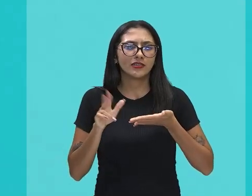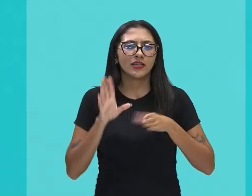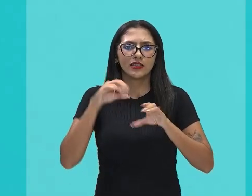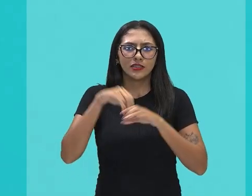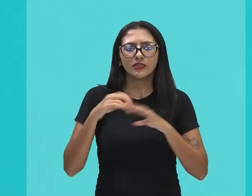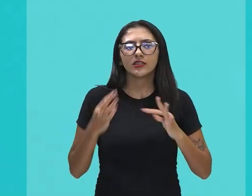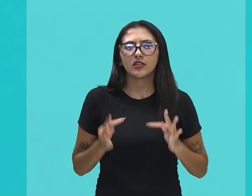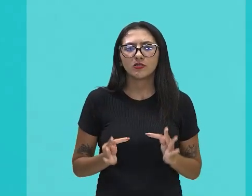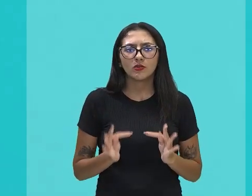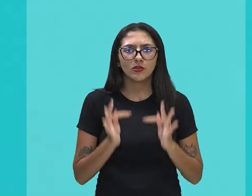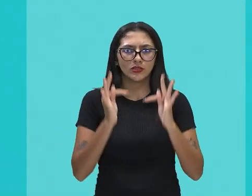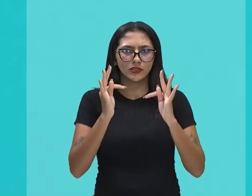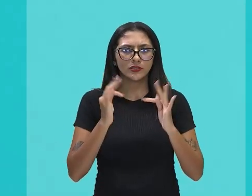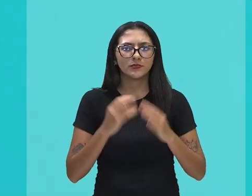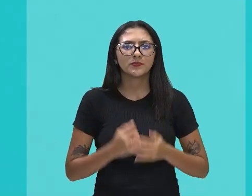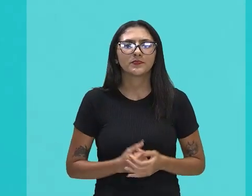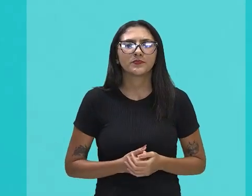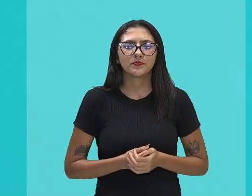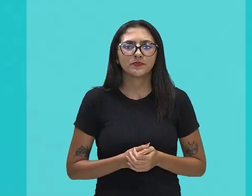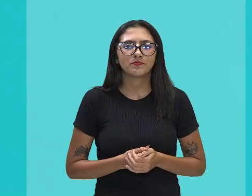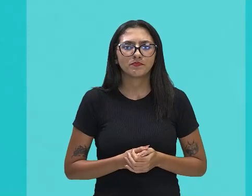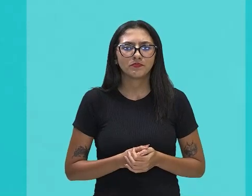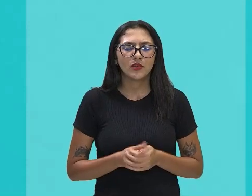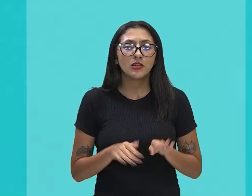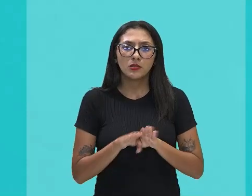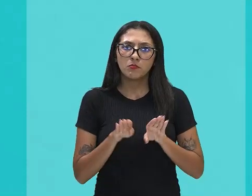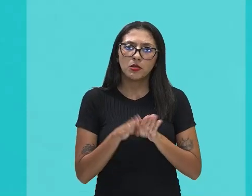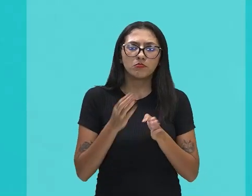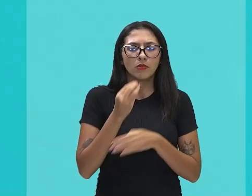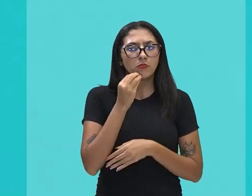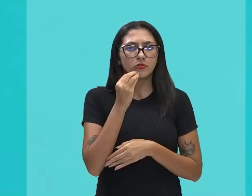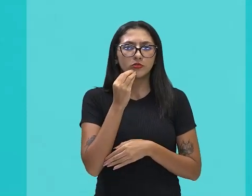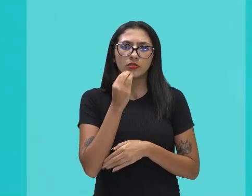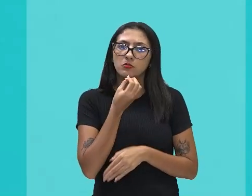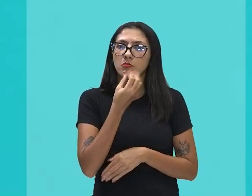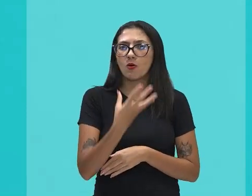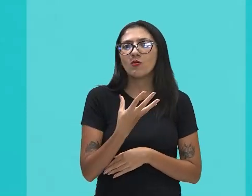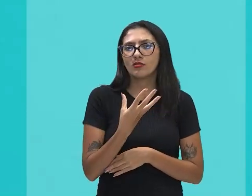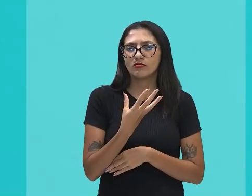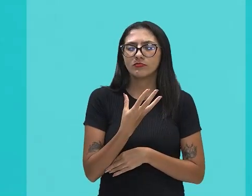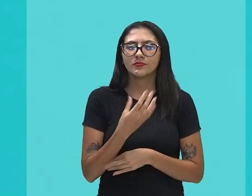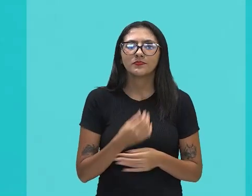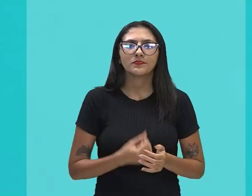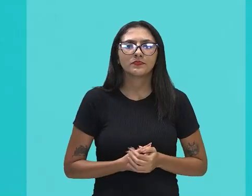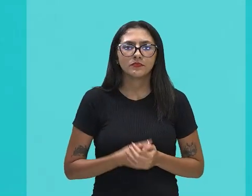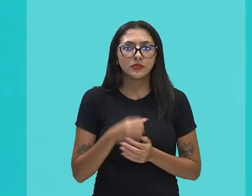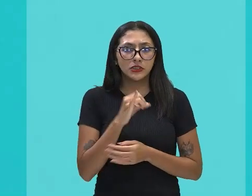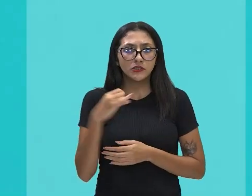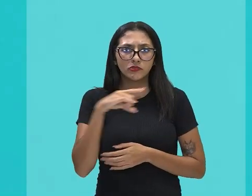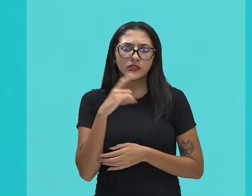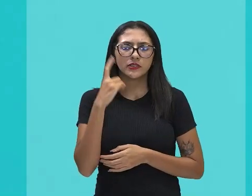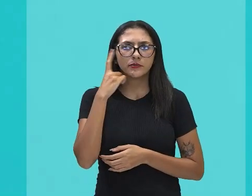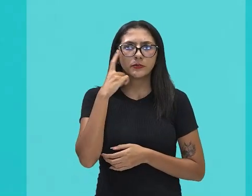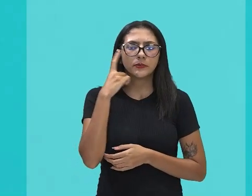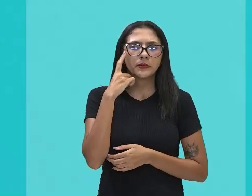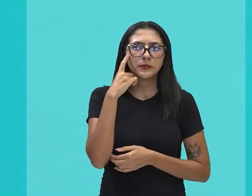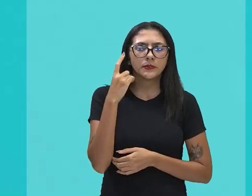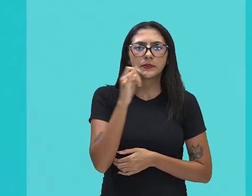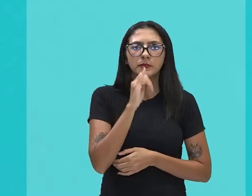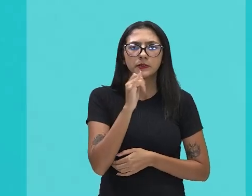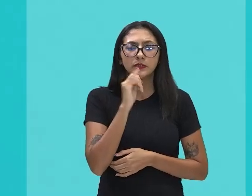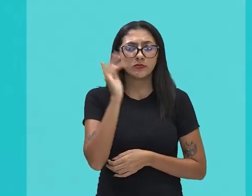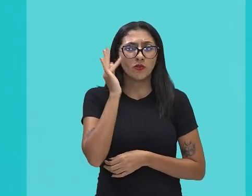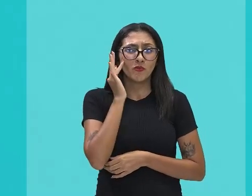tão vasto e tão promissor dentro desse ambiente. Se você de repente sonha em ser